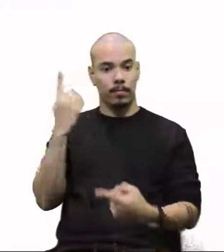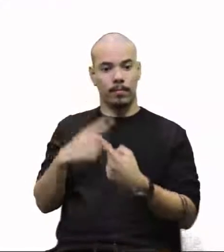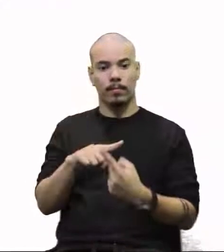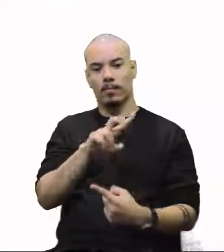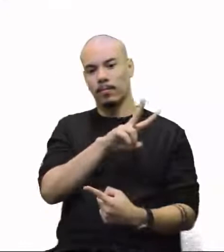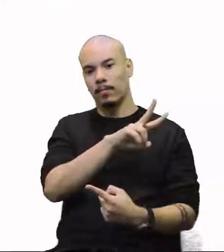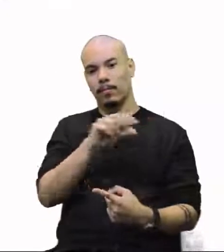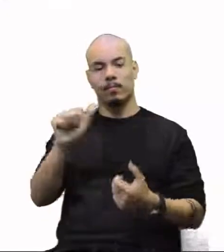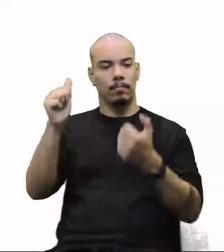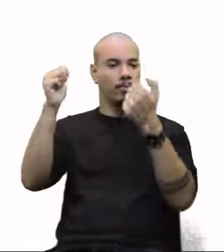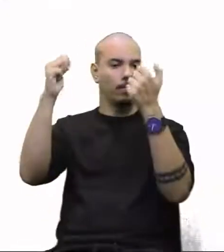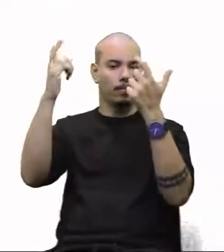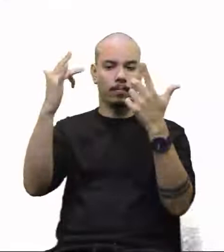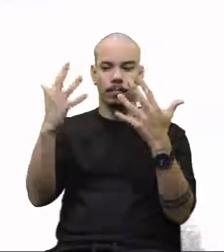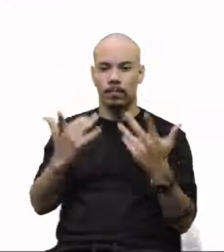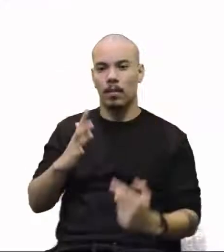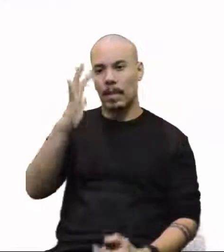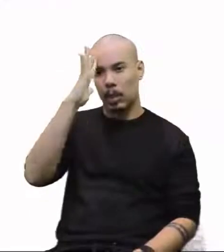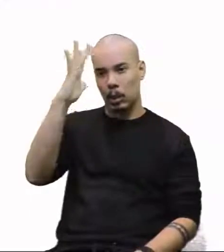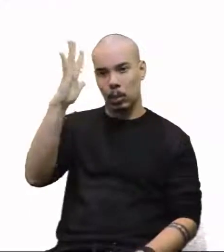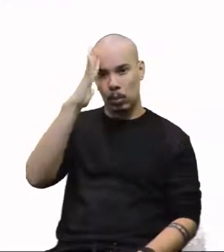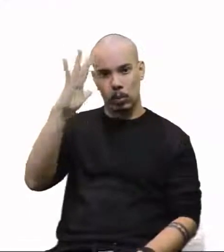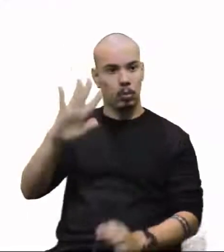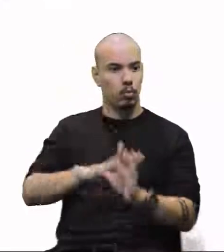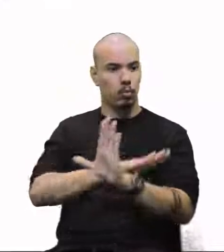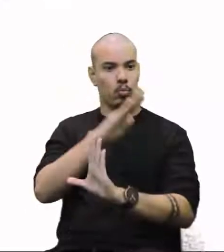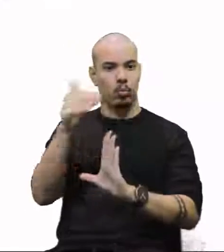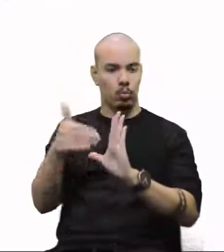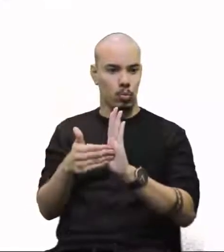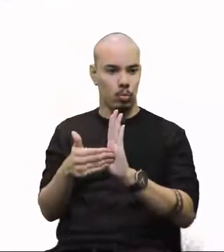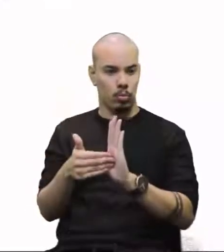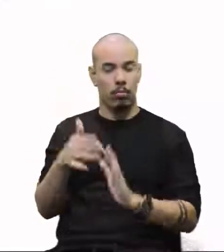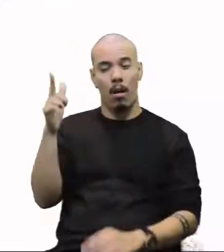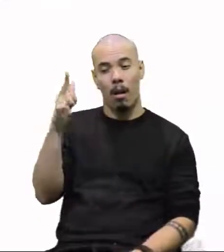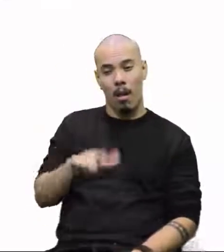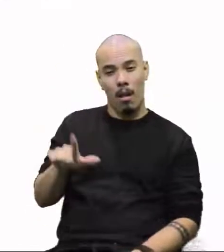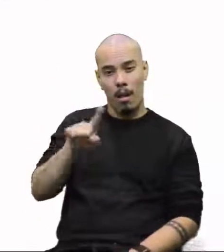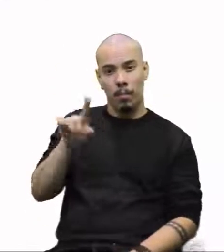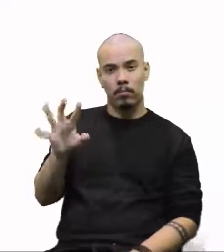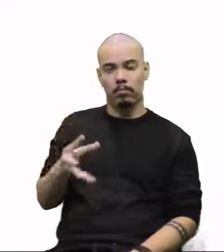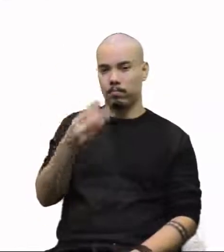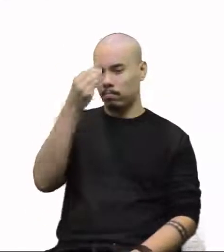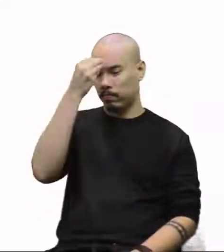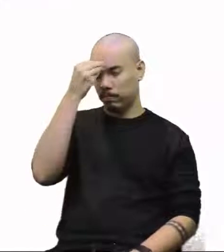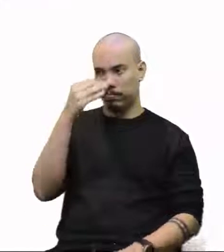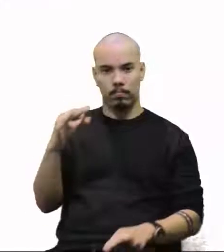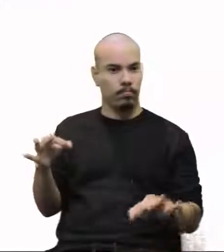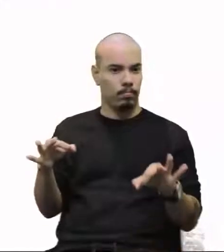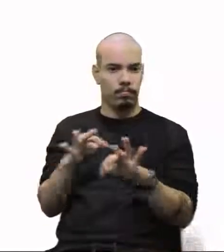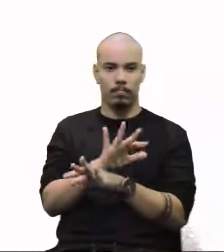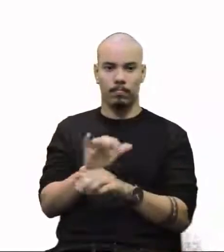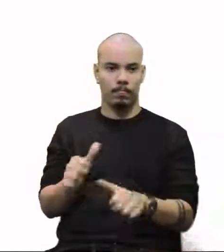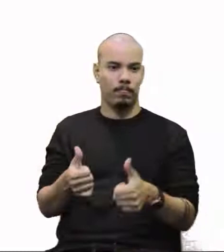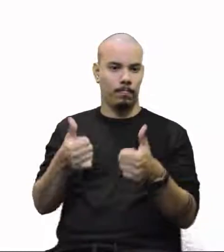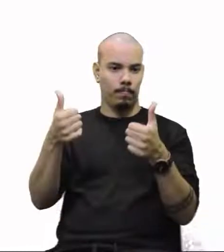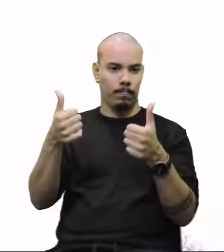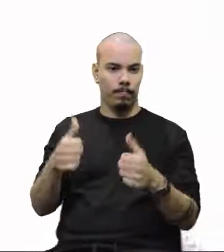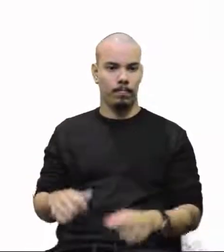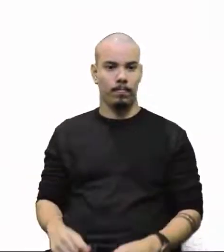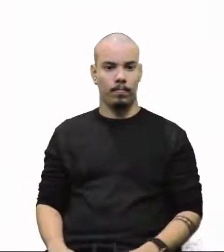trazendo toda a parte teórica do que foi falado. É repetitivo, mas a pessoa fixar melhor, né?